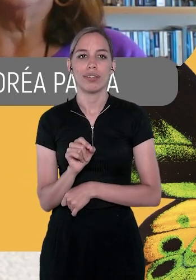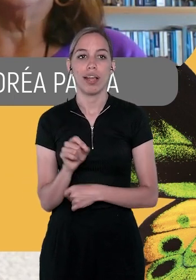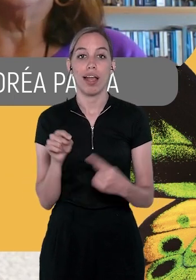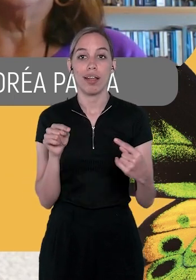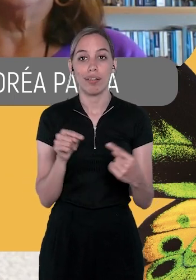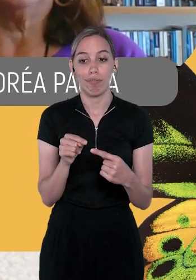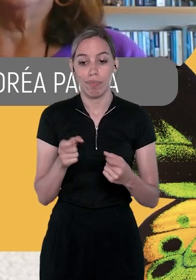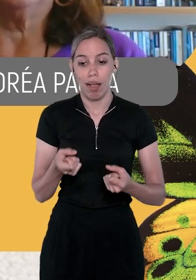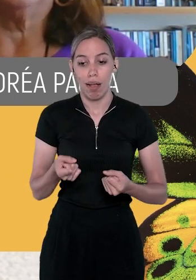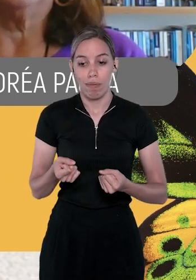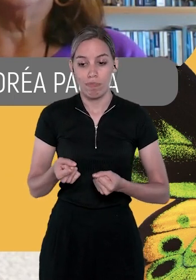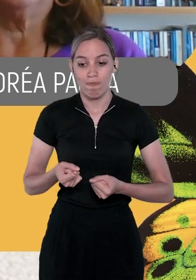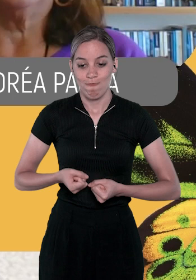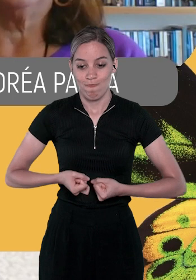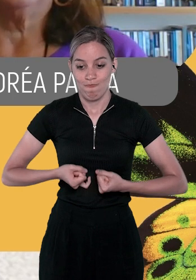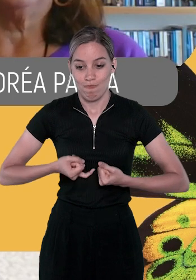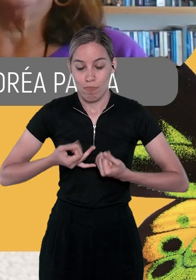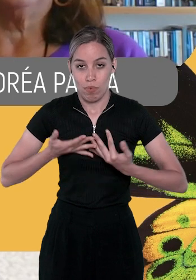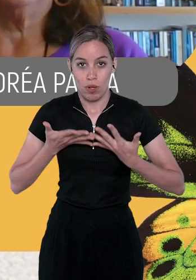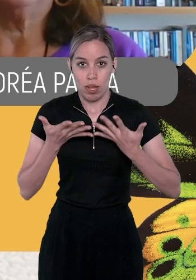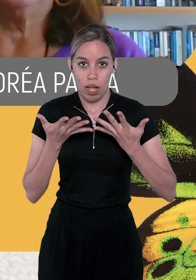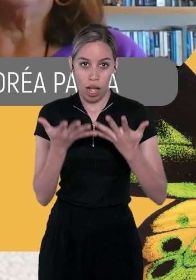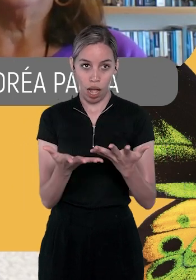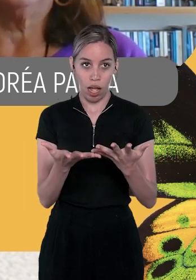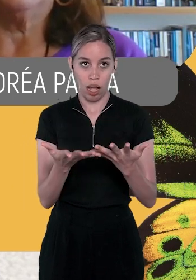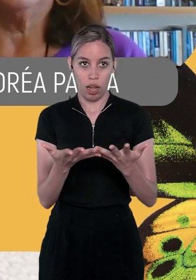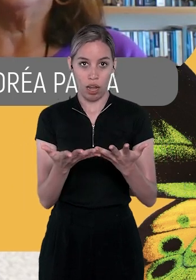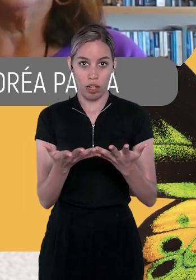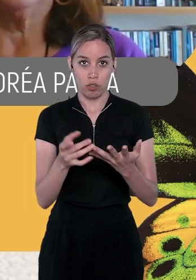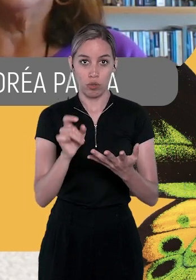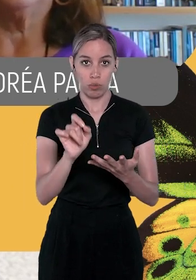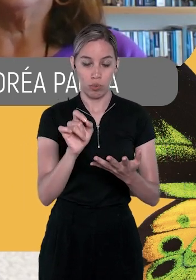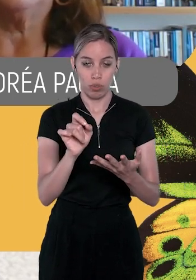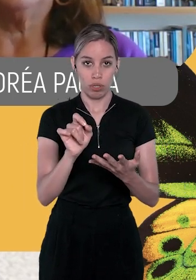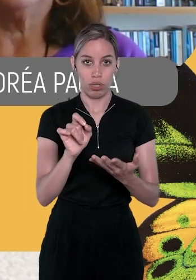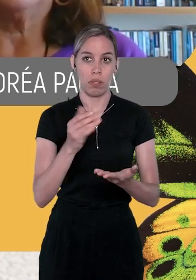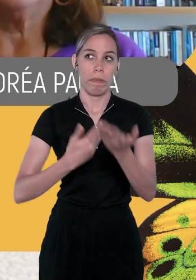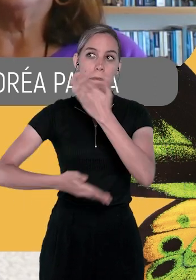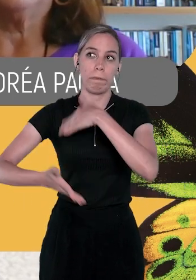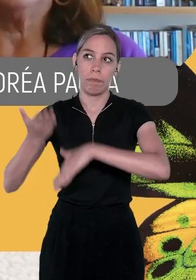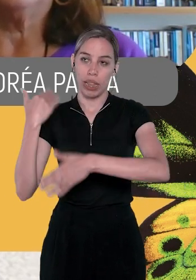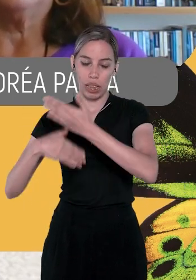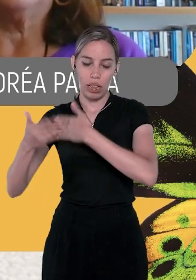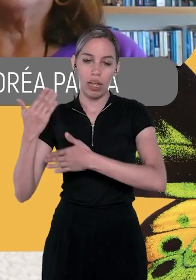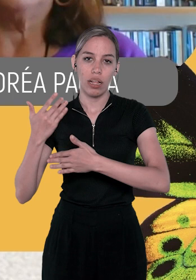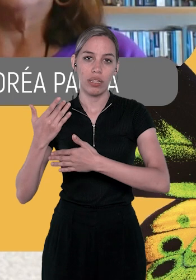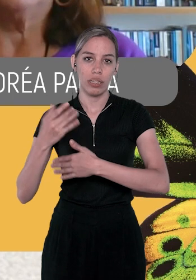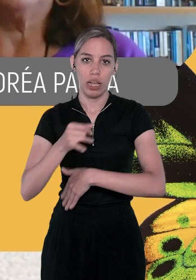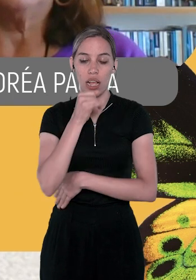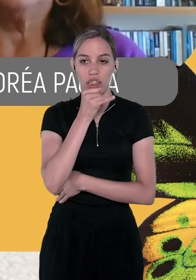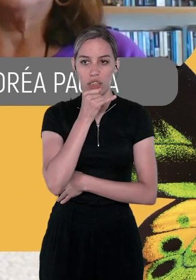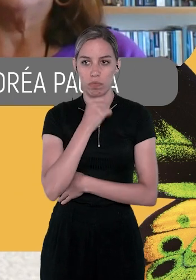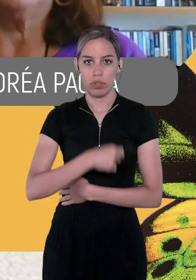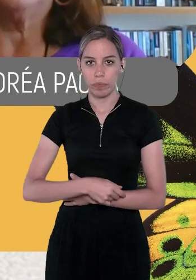expressão extremada, amplificada daquela coisa que a gente tinha na nossa época, que era o seguinte: não falo mais com